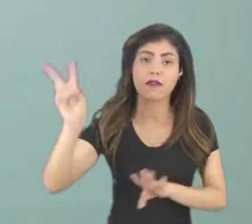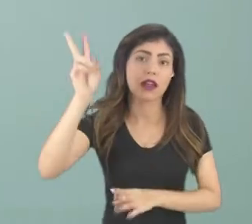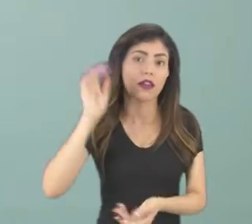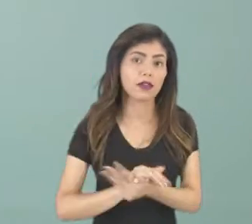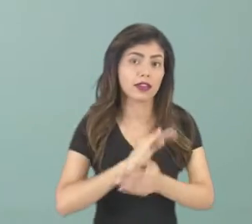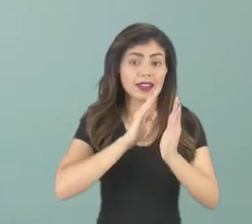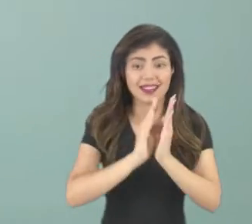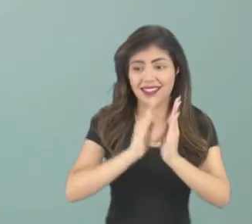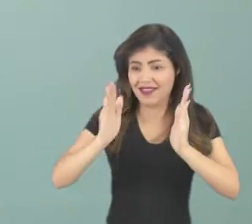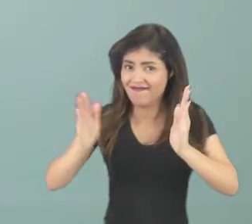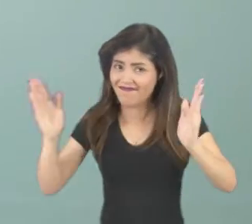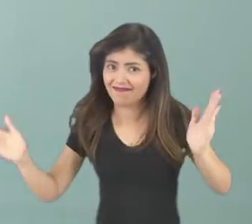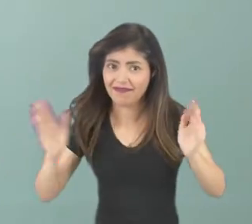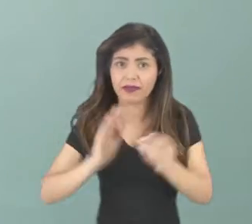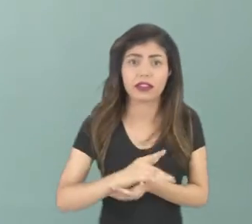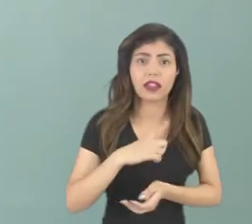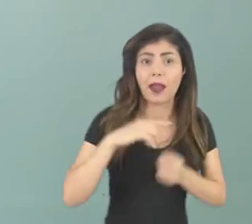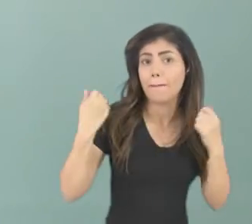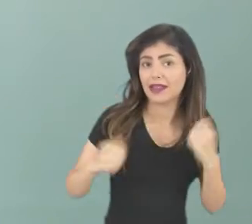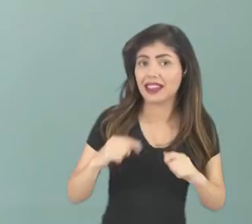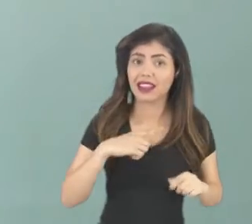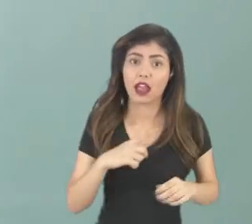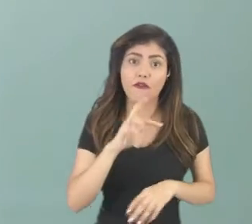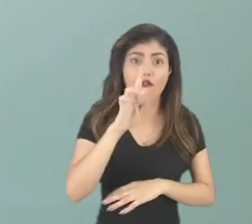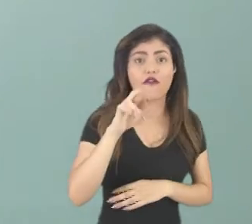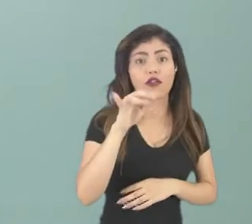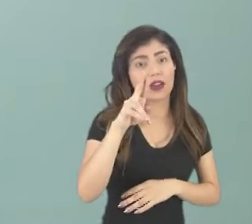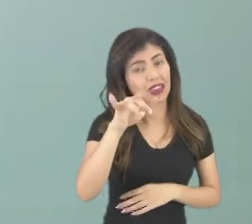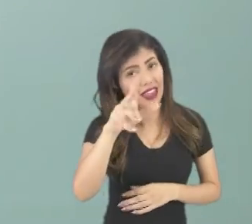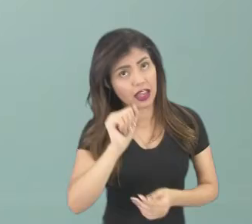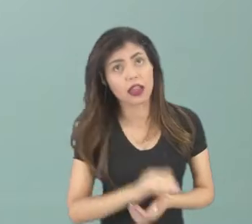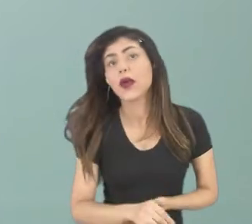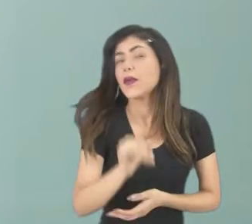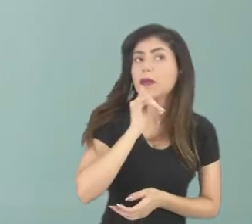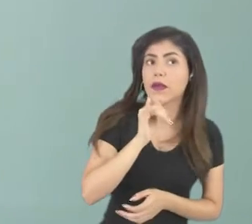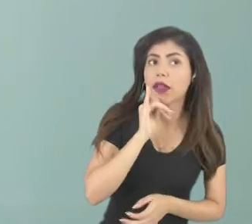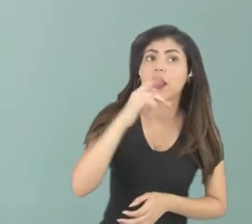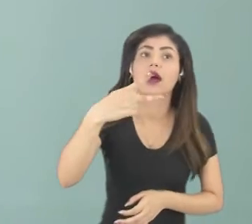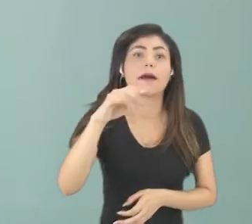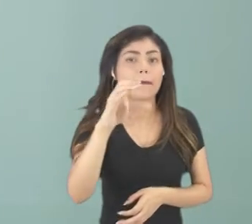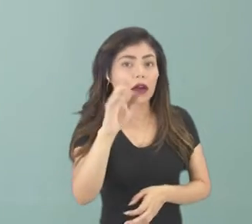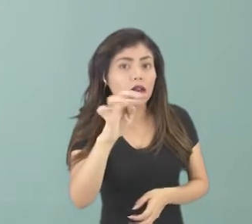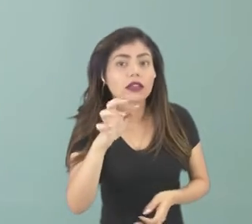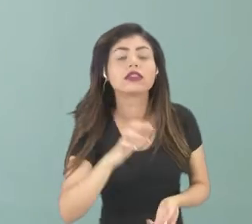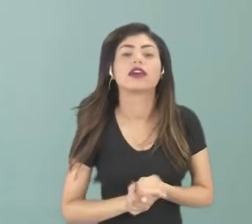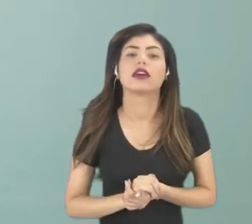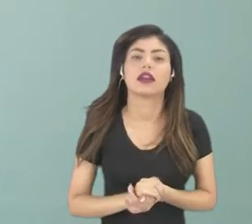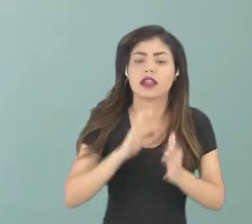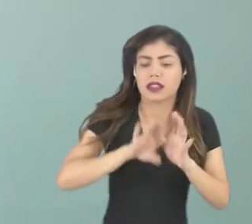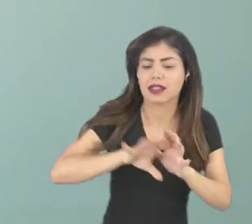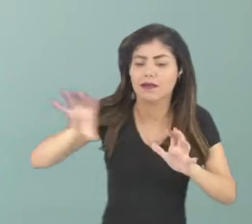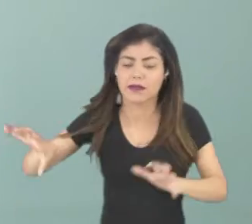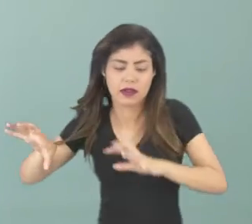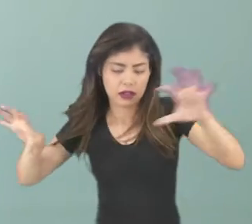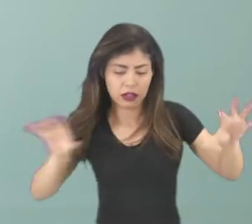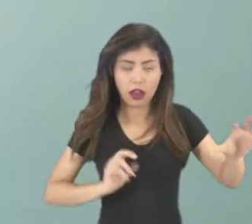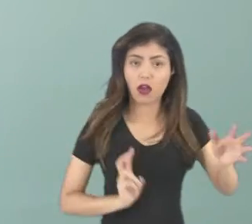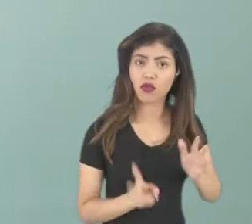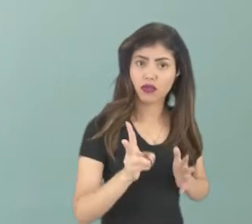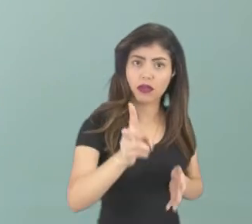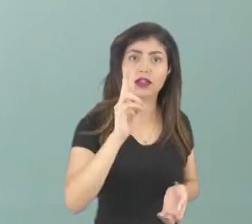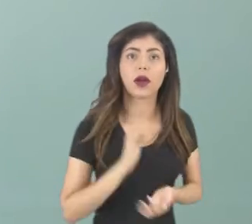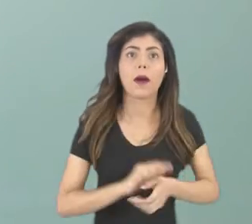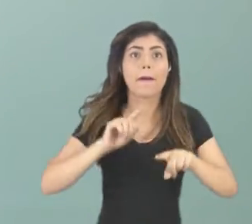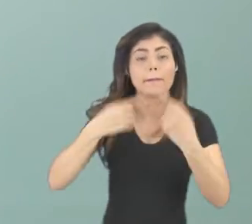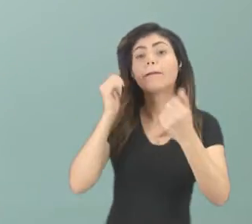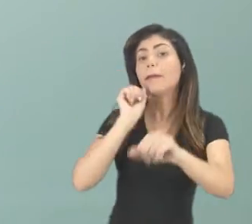valor separado ali Digamos que teria fronteiras digamos assim um pacote por a preparação não necessariamente essa continuidade